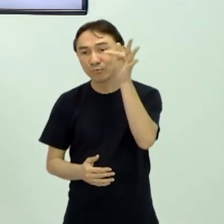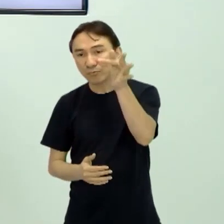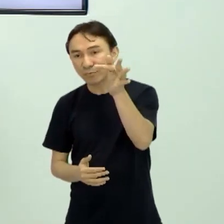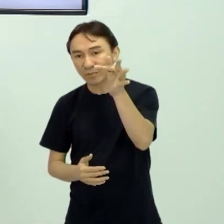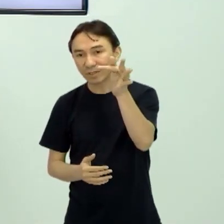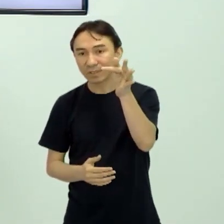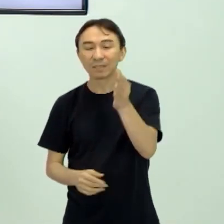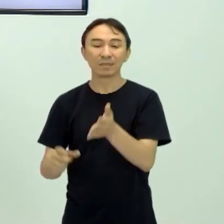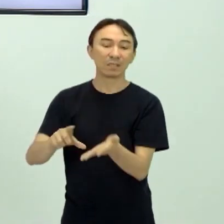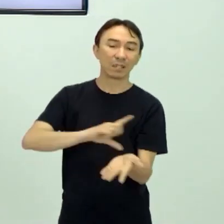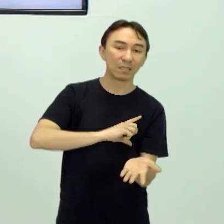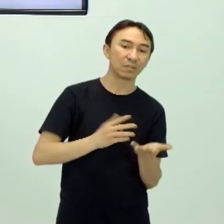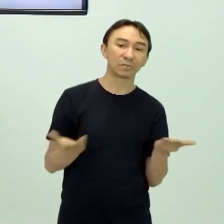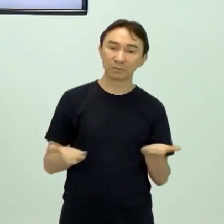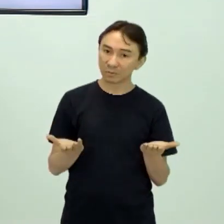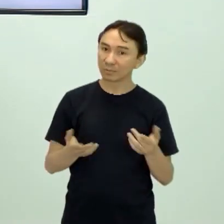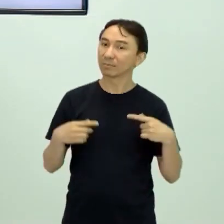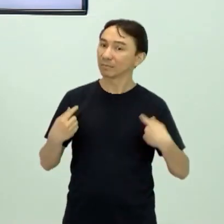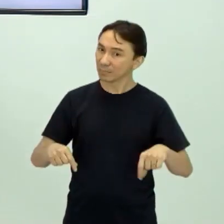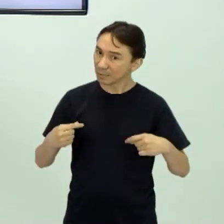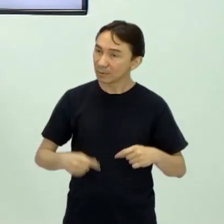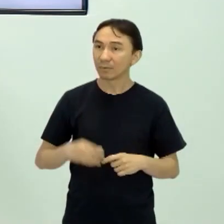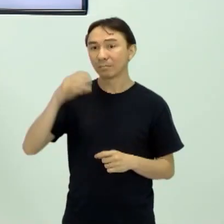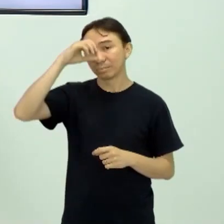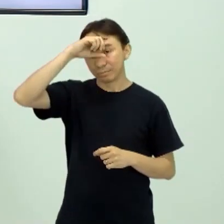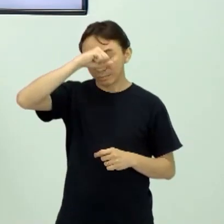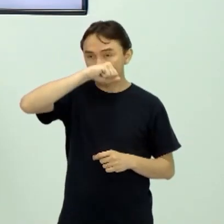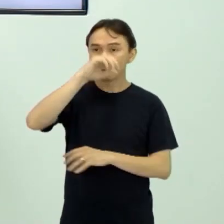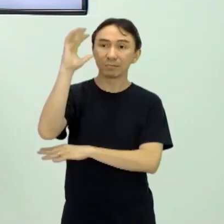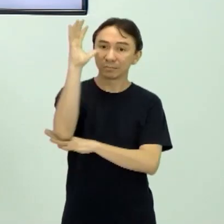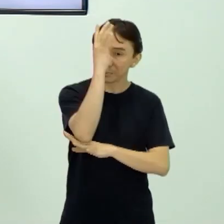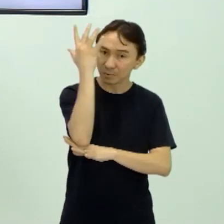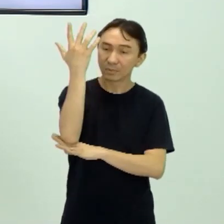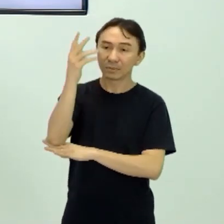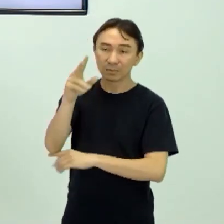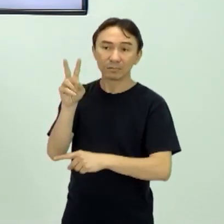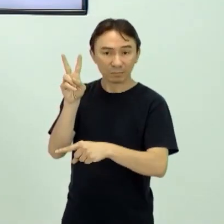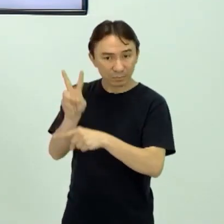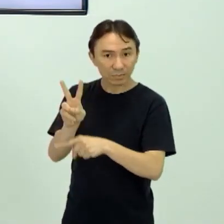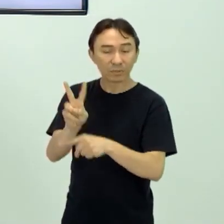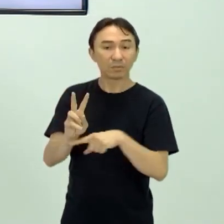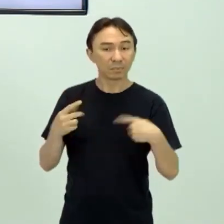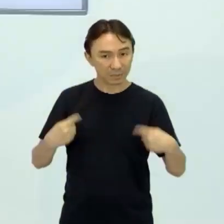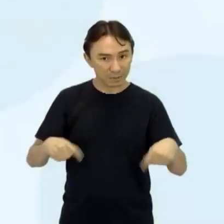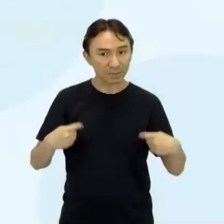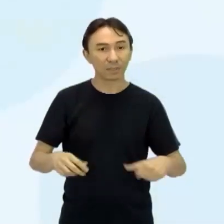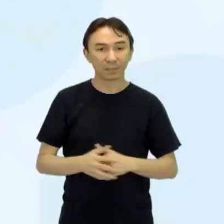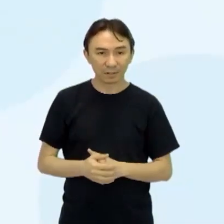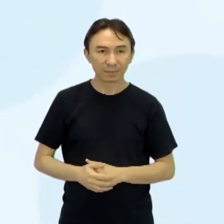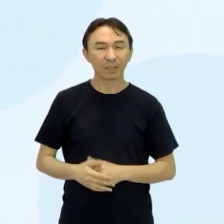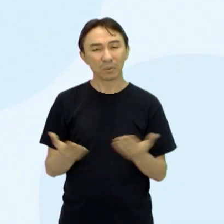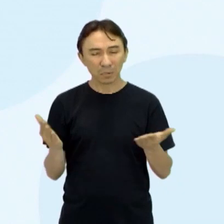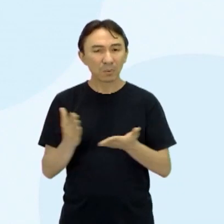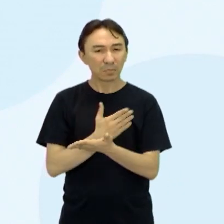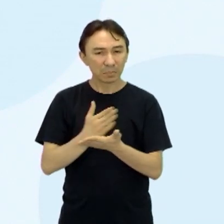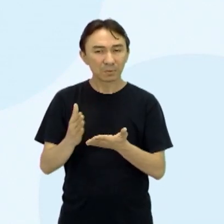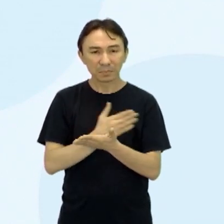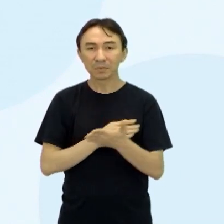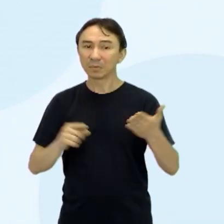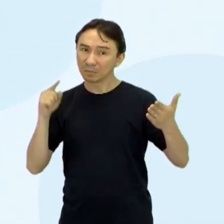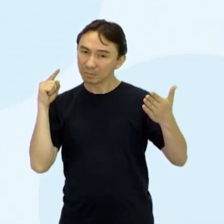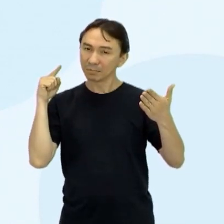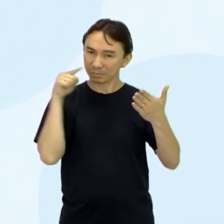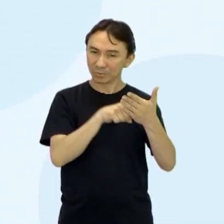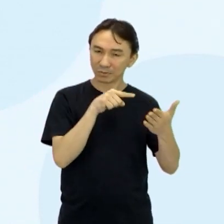tem que preservar, sim, a natureza. Mas vamos ver aí alguns objetivos aí do SNUC, para facilitar aí mais e ter mais informações aí do que